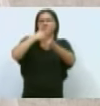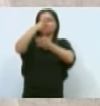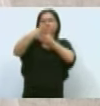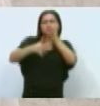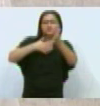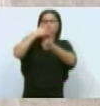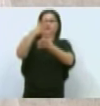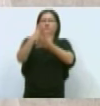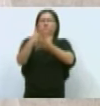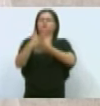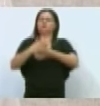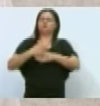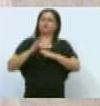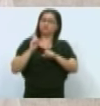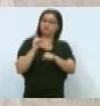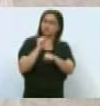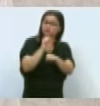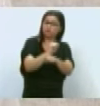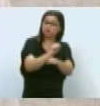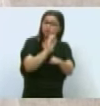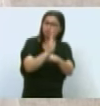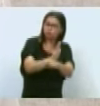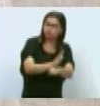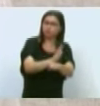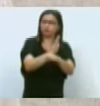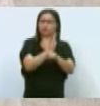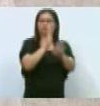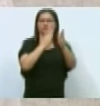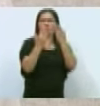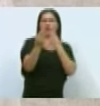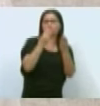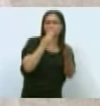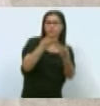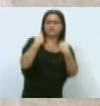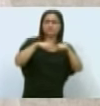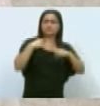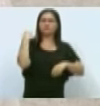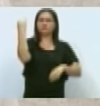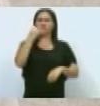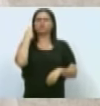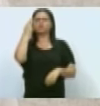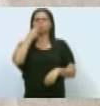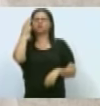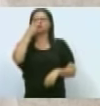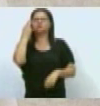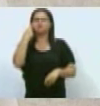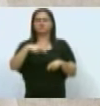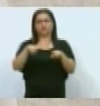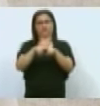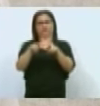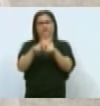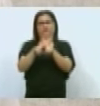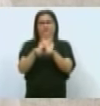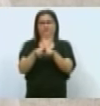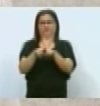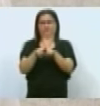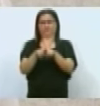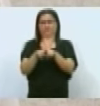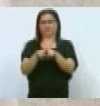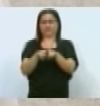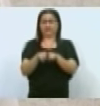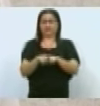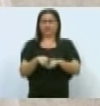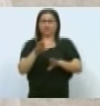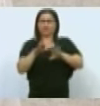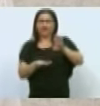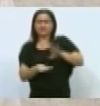com uma psicóloga agora para ela observar que tem a fala, que é importante para ela estar falando também, né? Isso inibe,